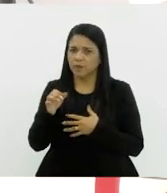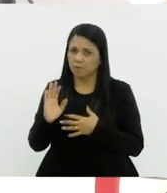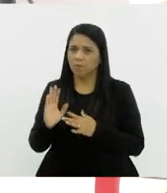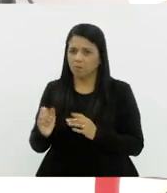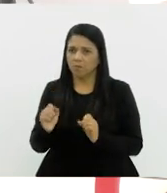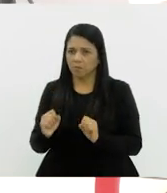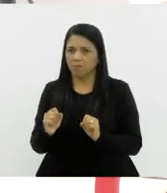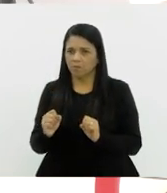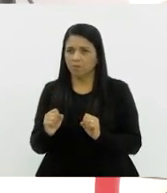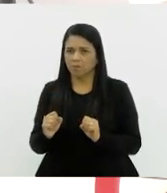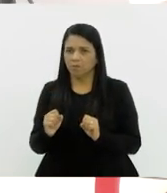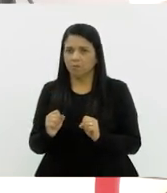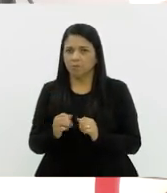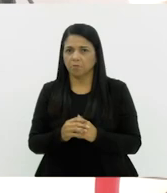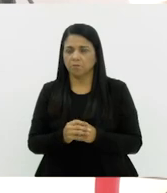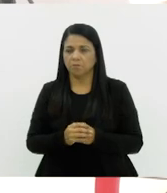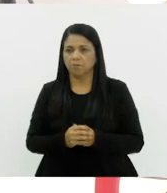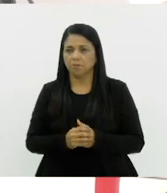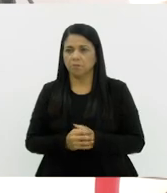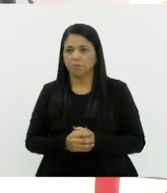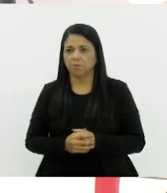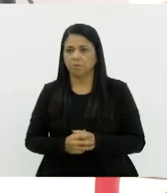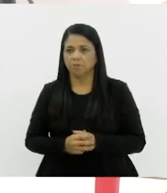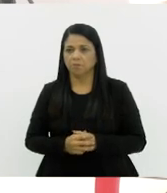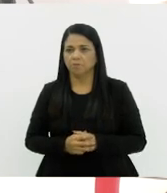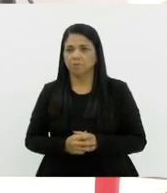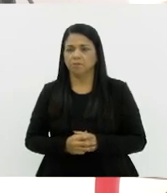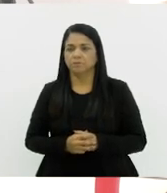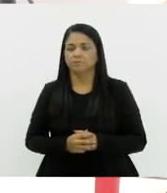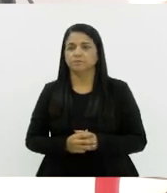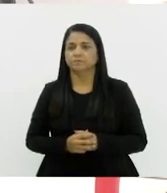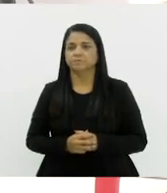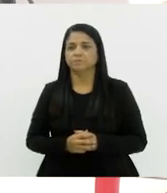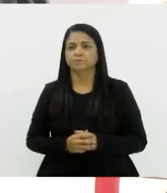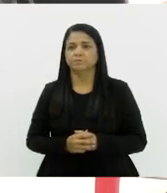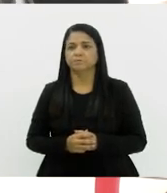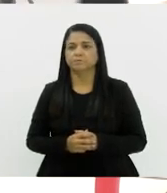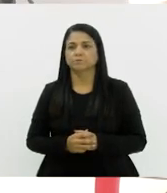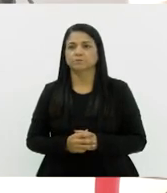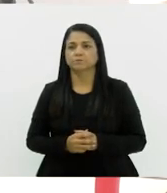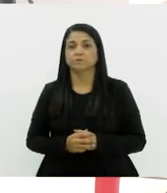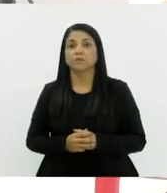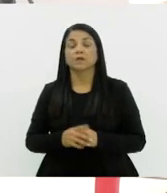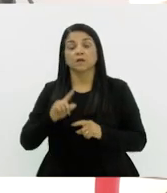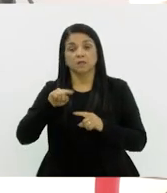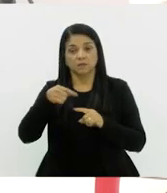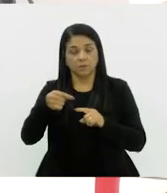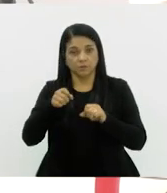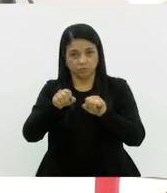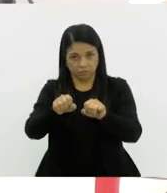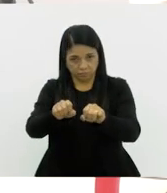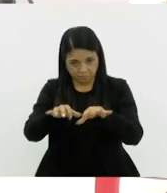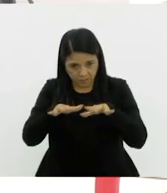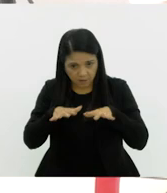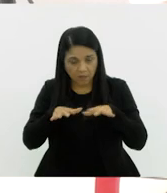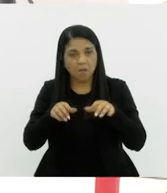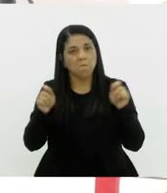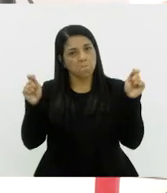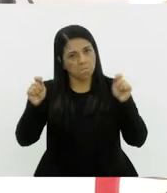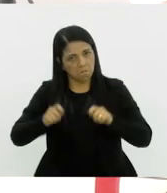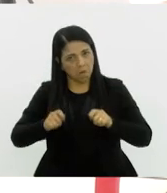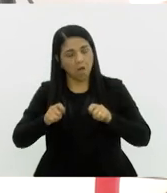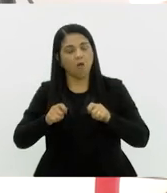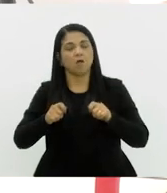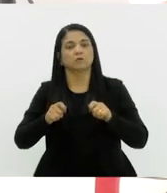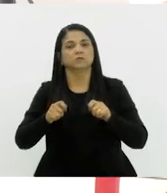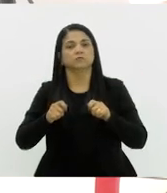então, só encerrar aqui, deputado. O quê? No, então, aí nós temos essa manifestação, depois nós teremos a manifestação da plateia, então outras pessoas que não os